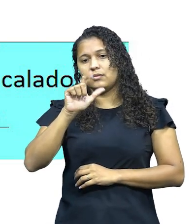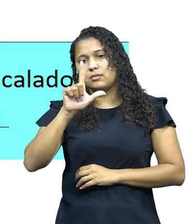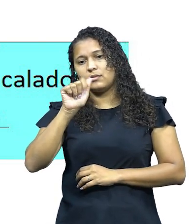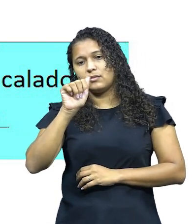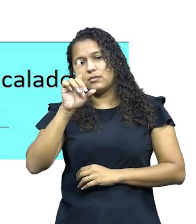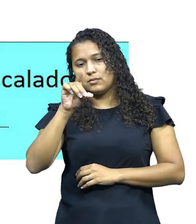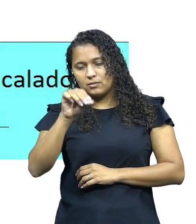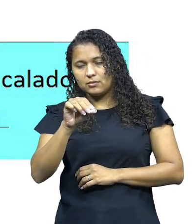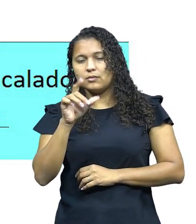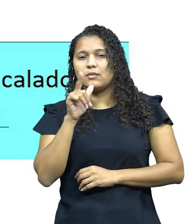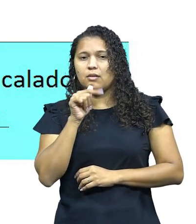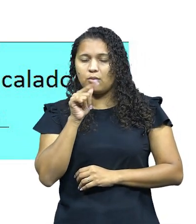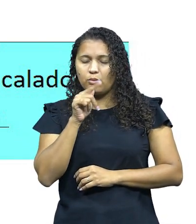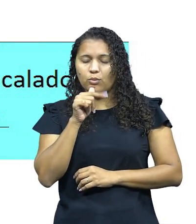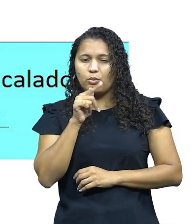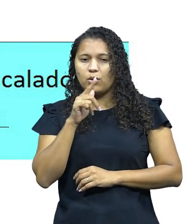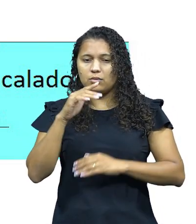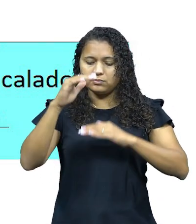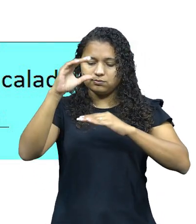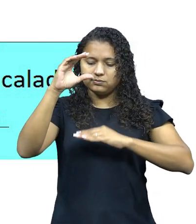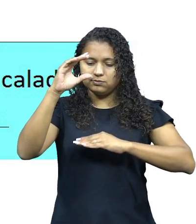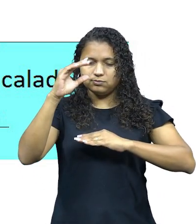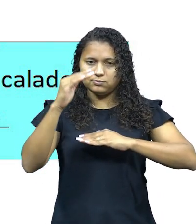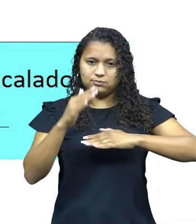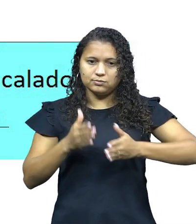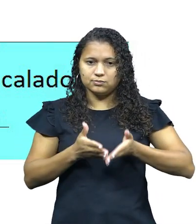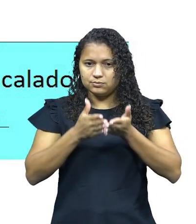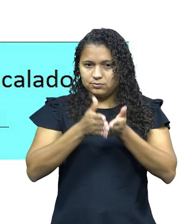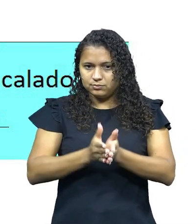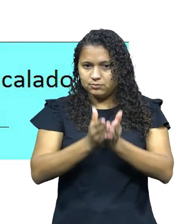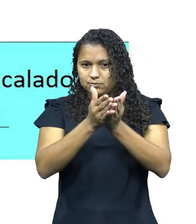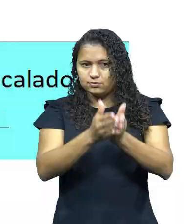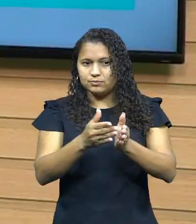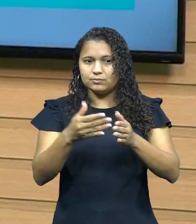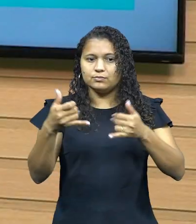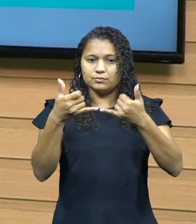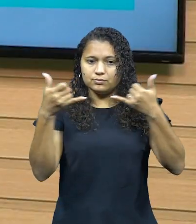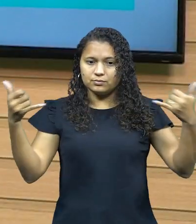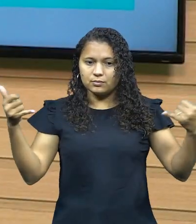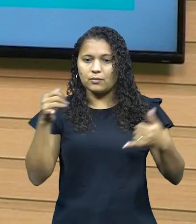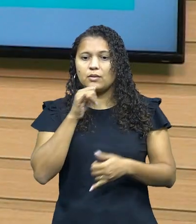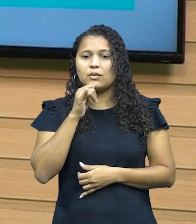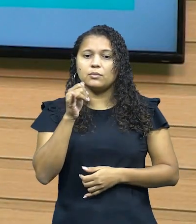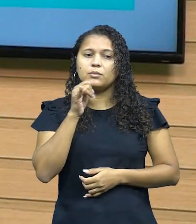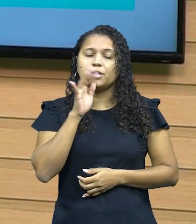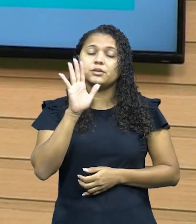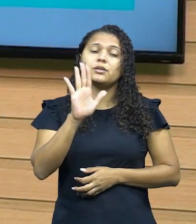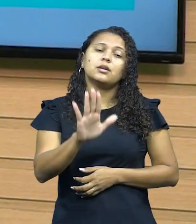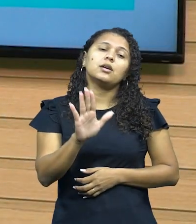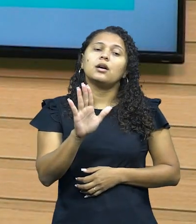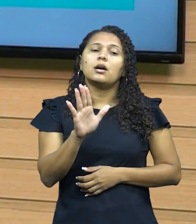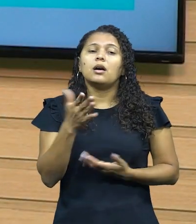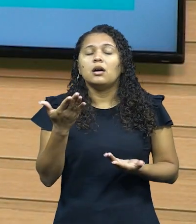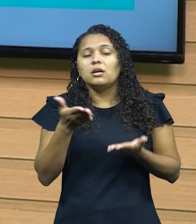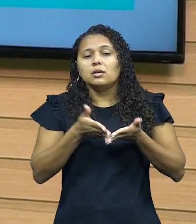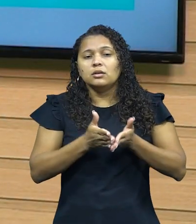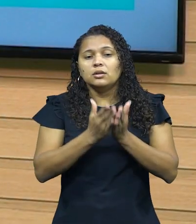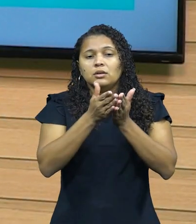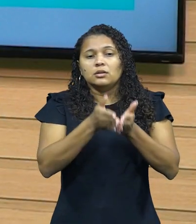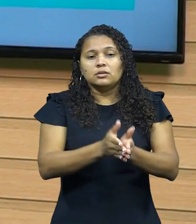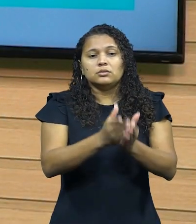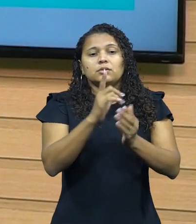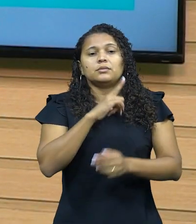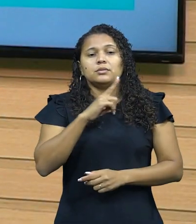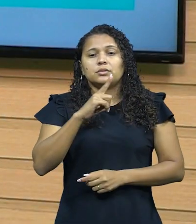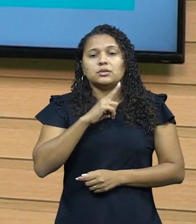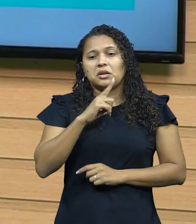a linha da água, a linha de flutuação do navio. Então, quando a gente fala, um navio